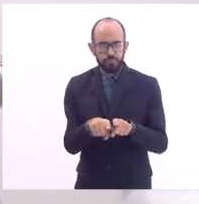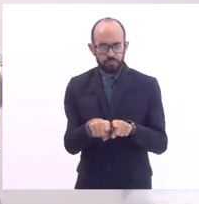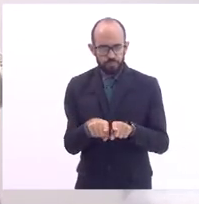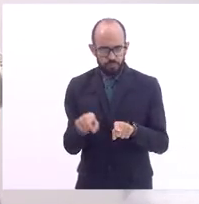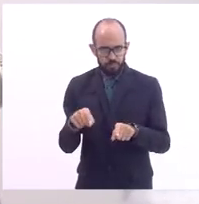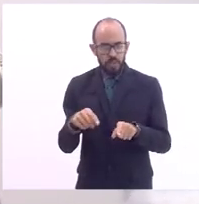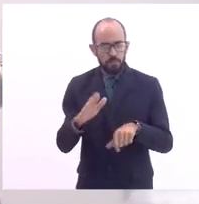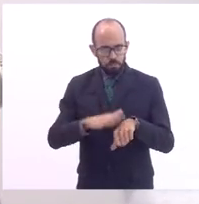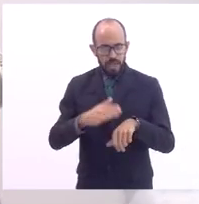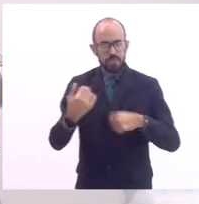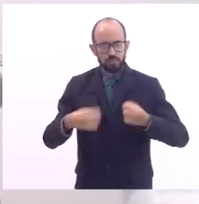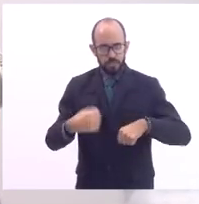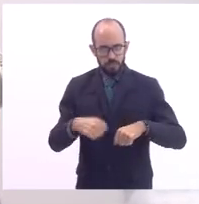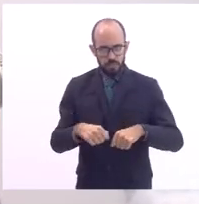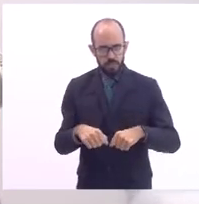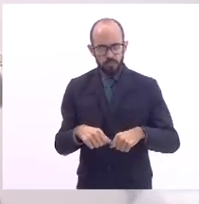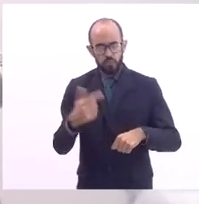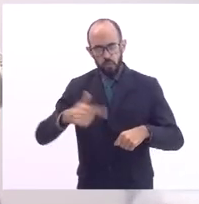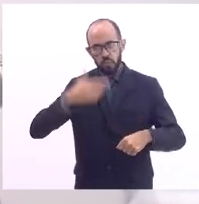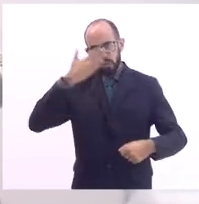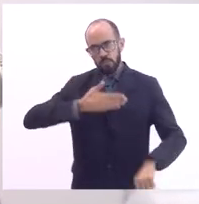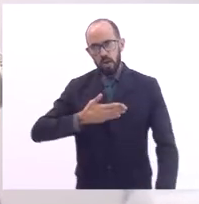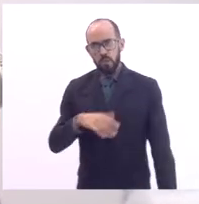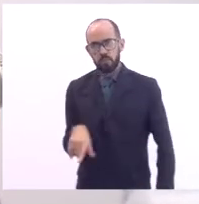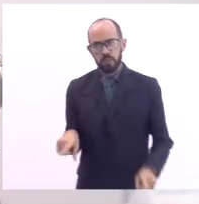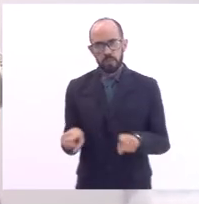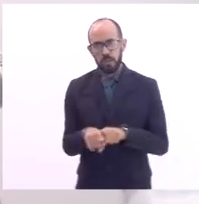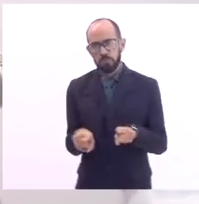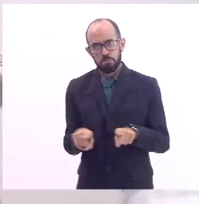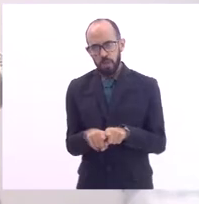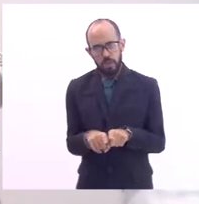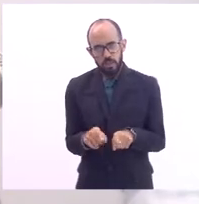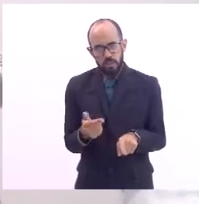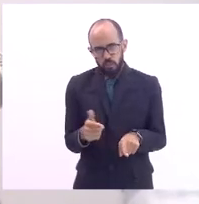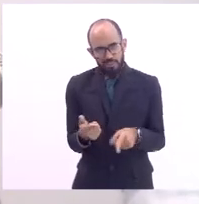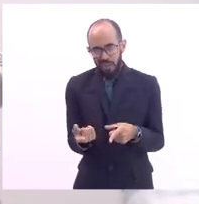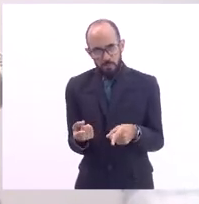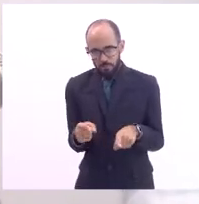companhia. Outra prova de que não existe